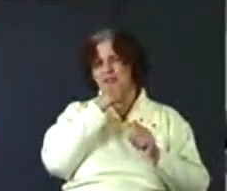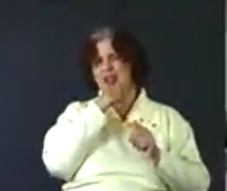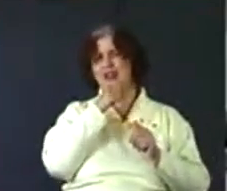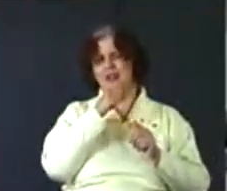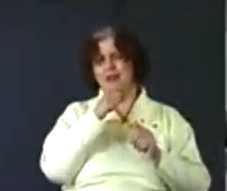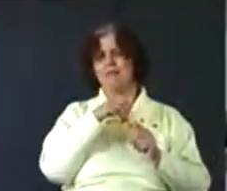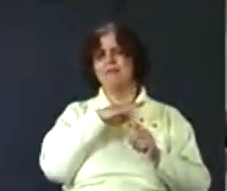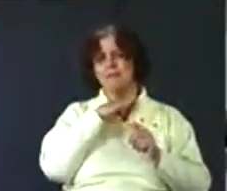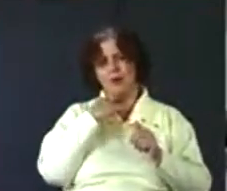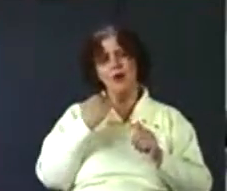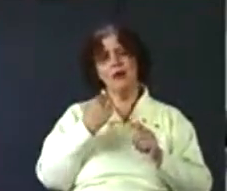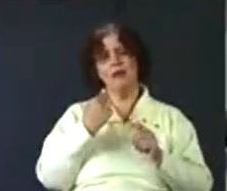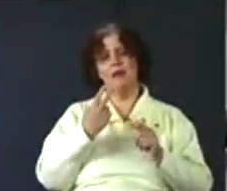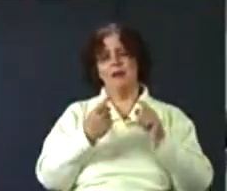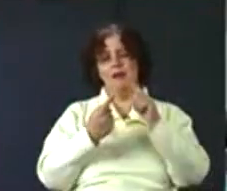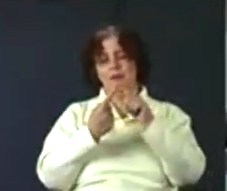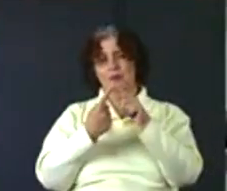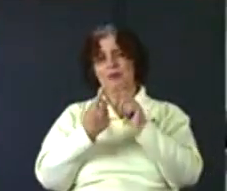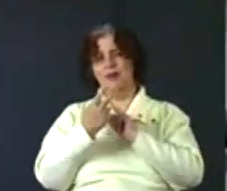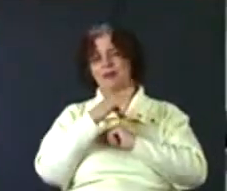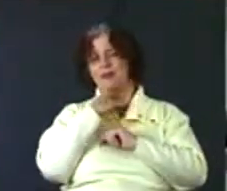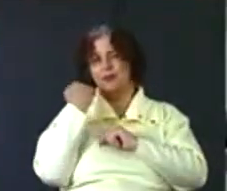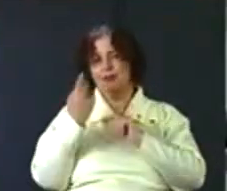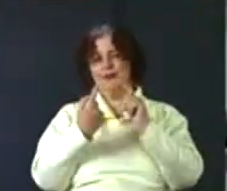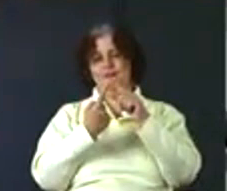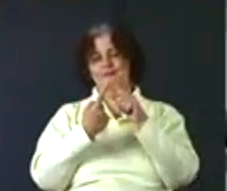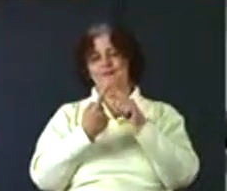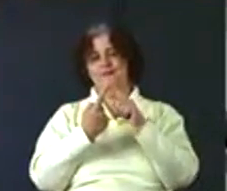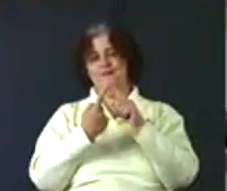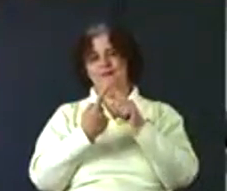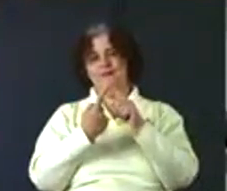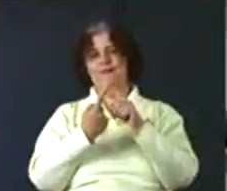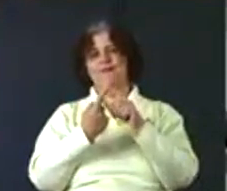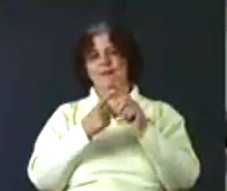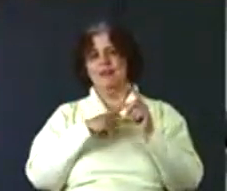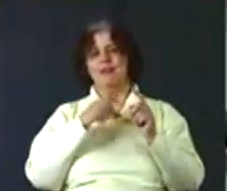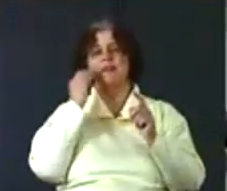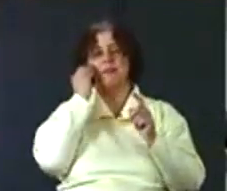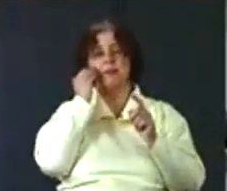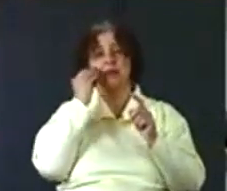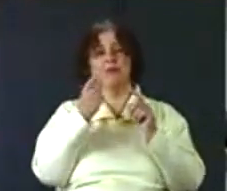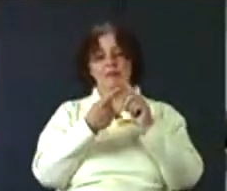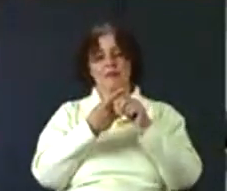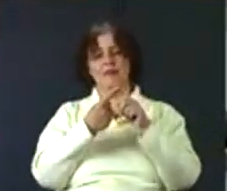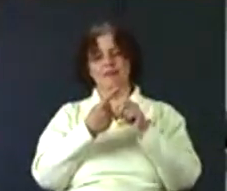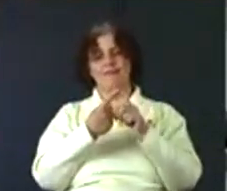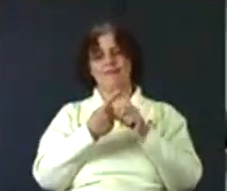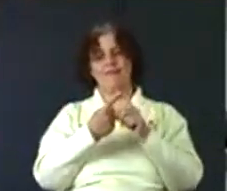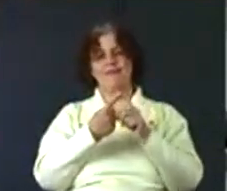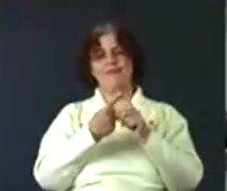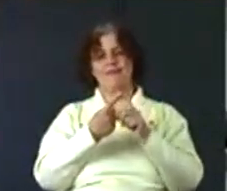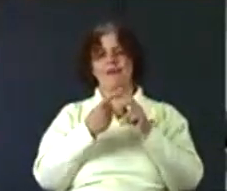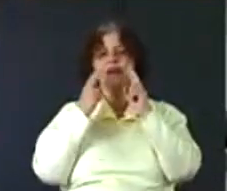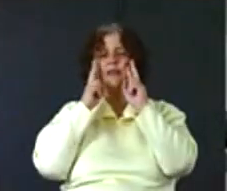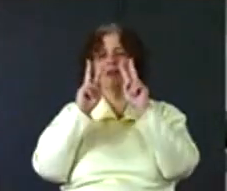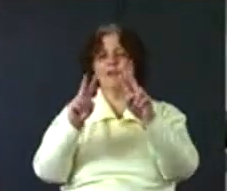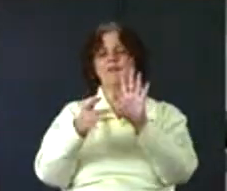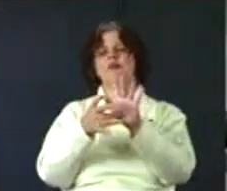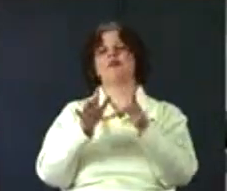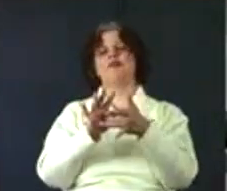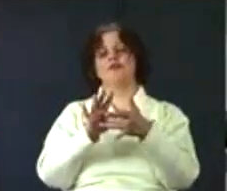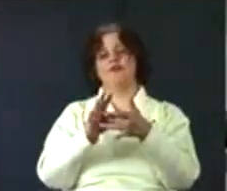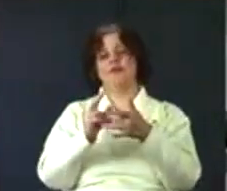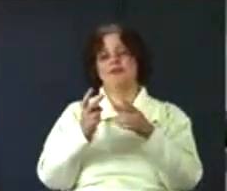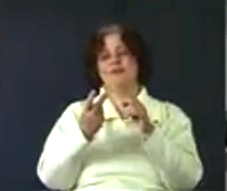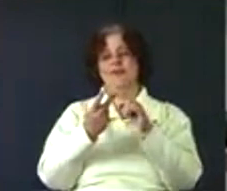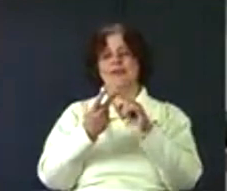da história, nesses mais de 2000 anos, experimentaram a primeira morte por causa do testemunho de Jesus. Mas há uma promessa